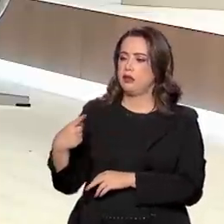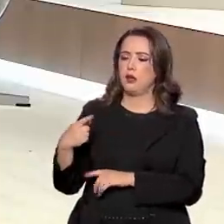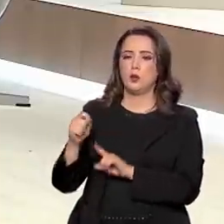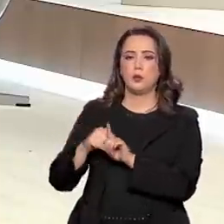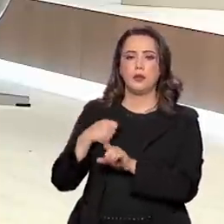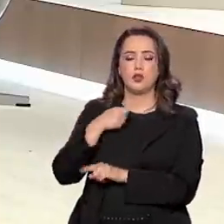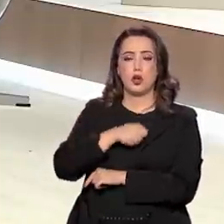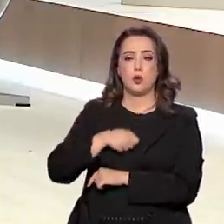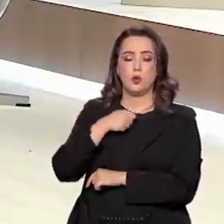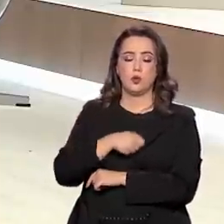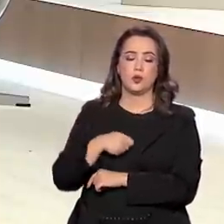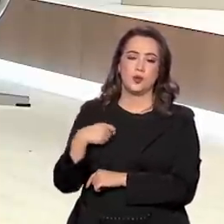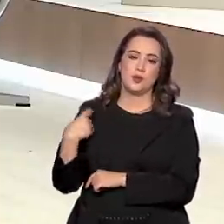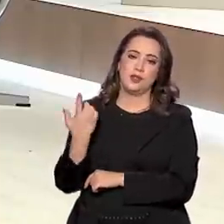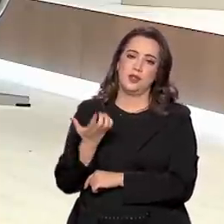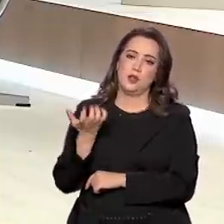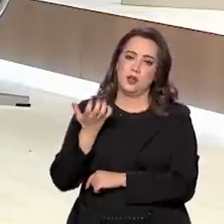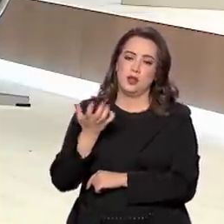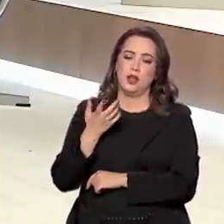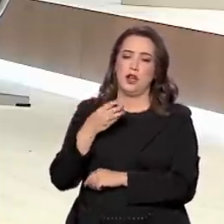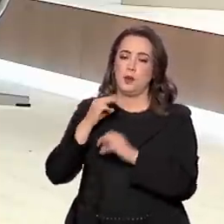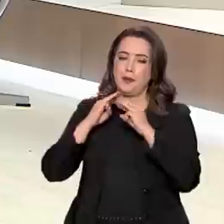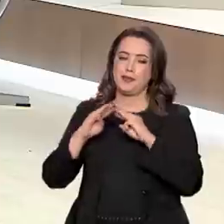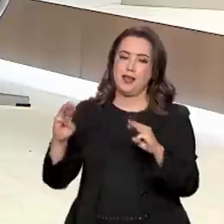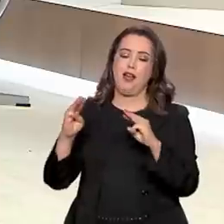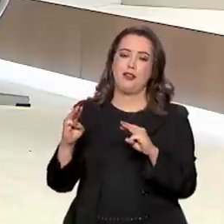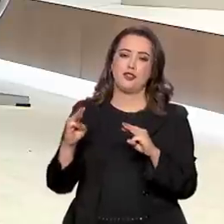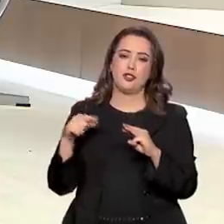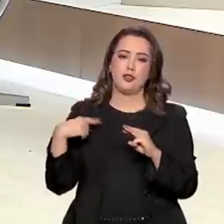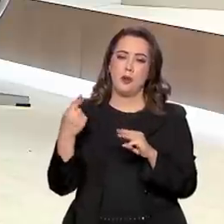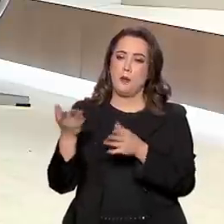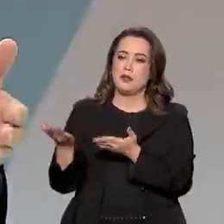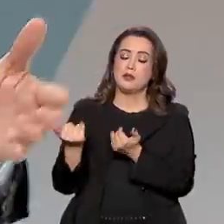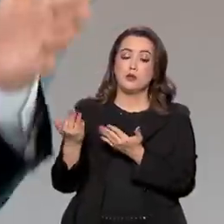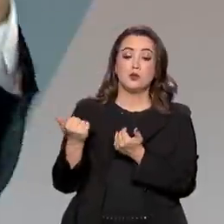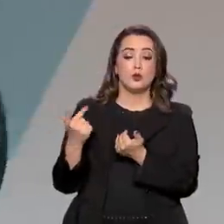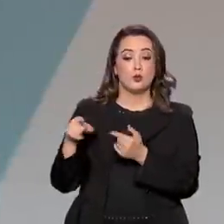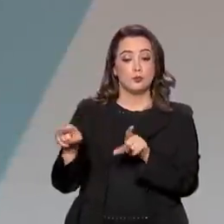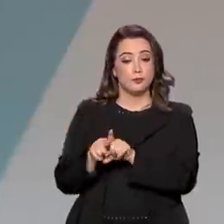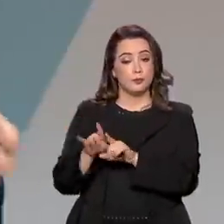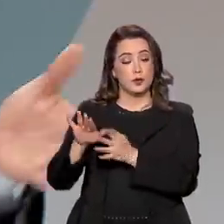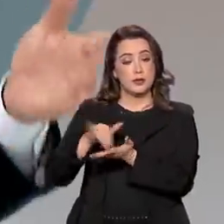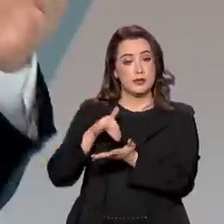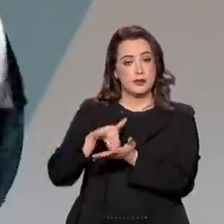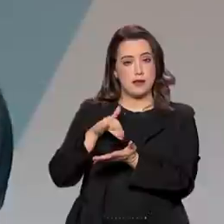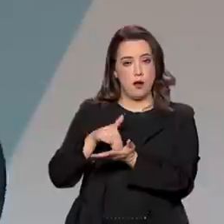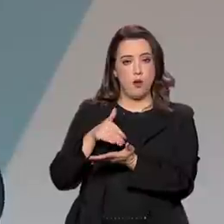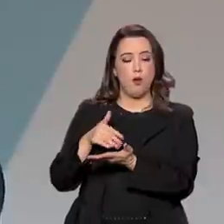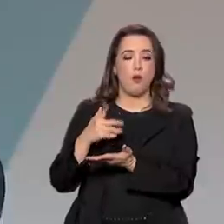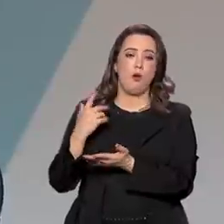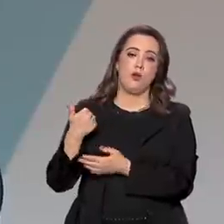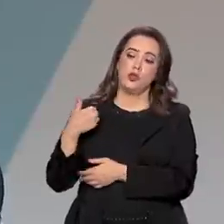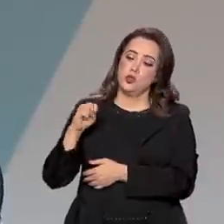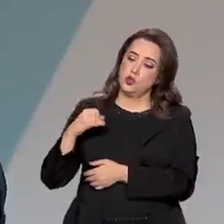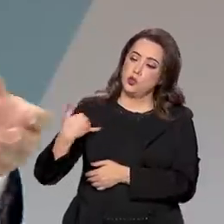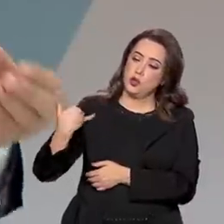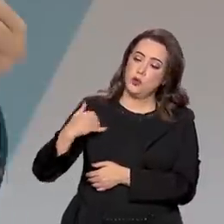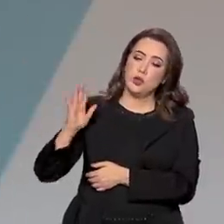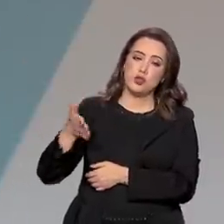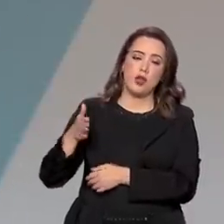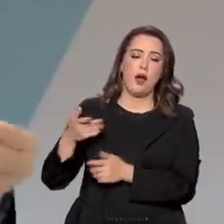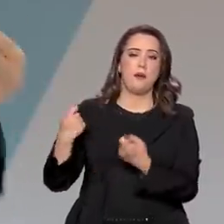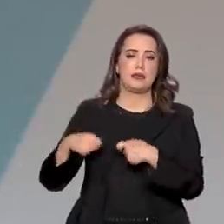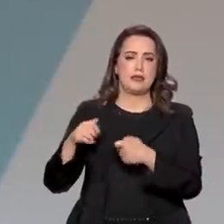estamos no mês de agosto queria que o senhor passasse uma mensagem para esses jovens que fizeram 18 anos estão no momento